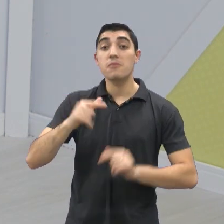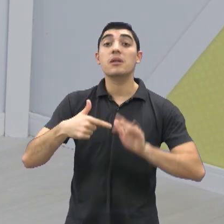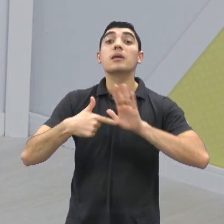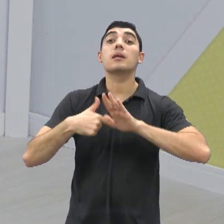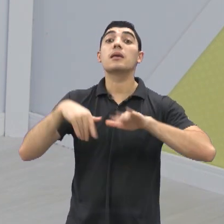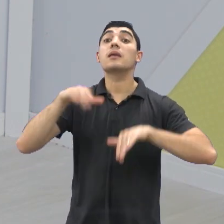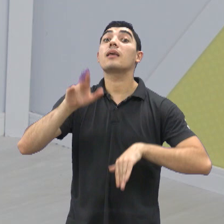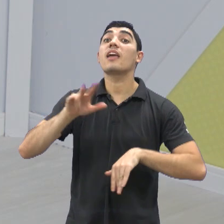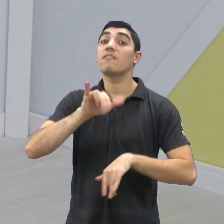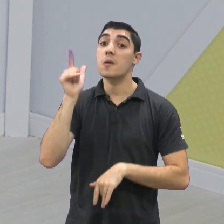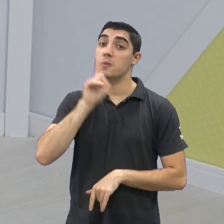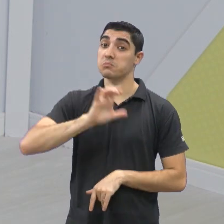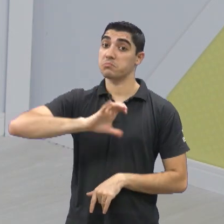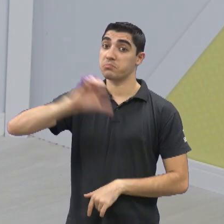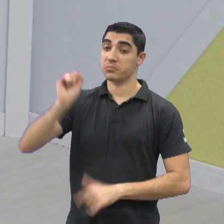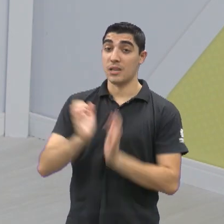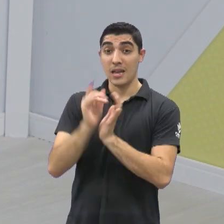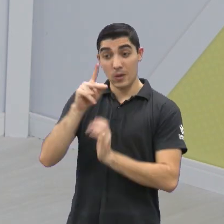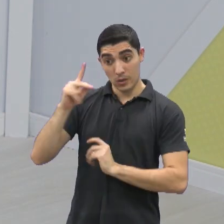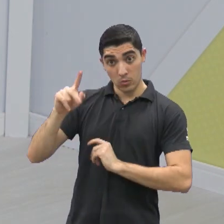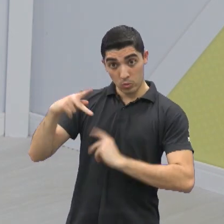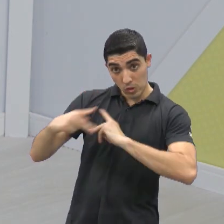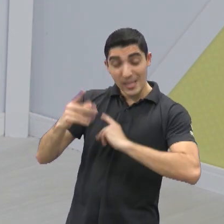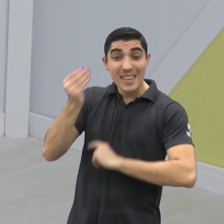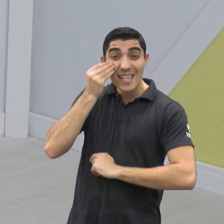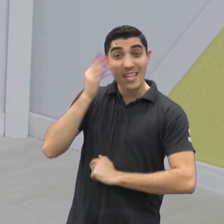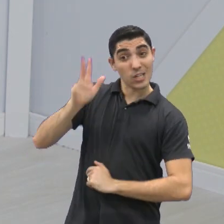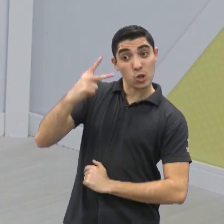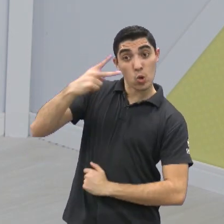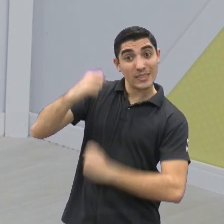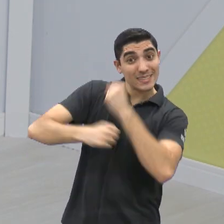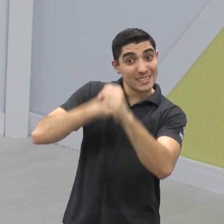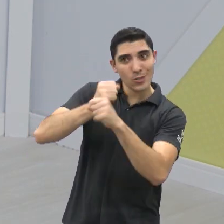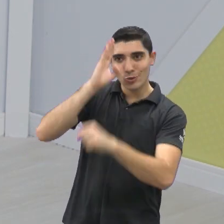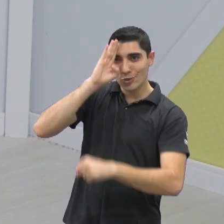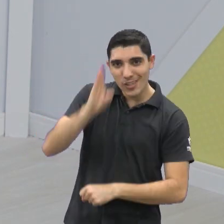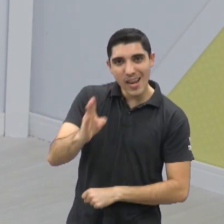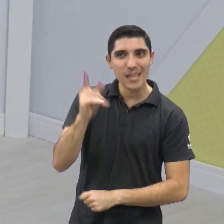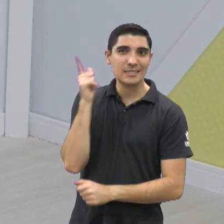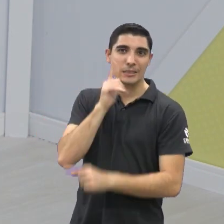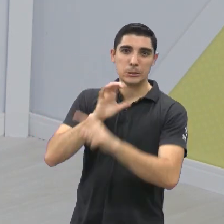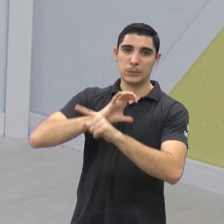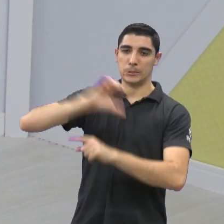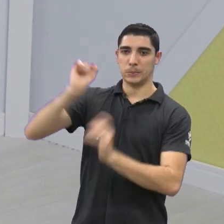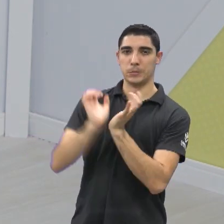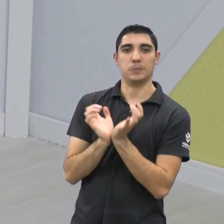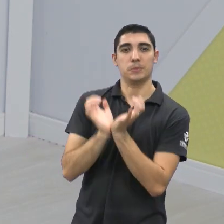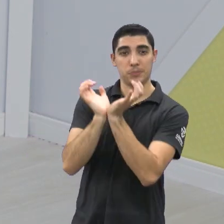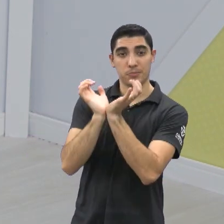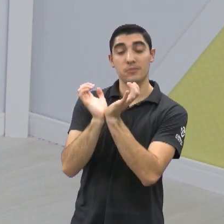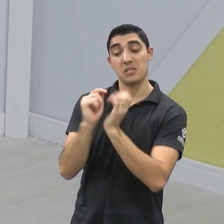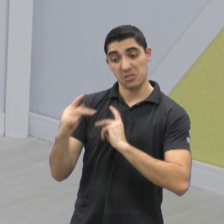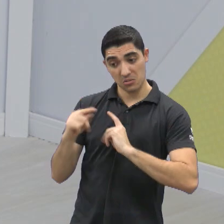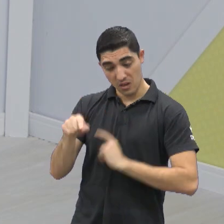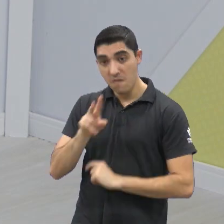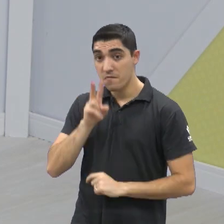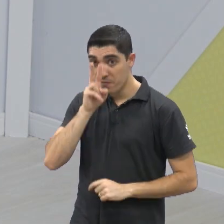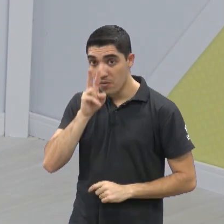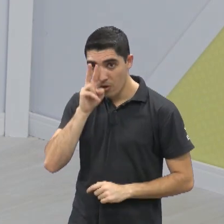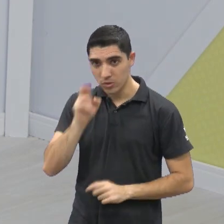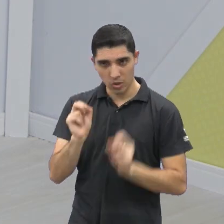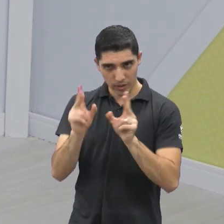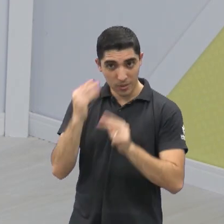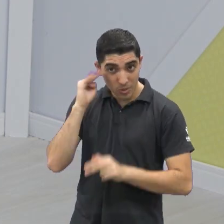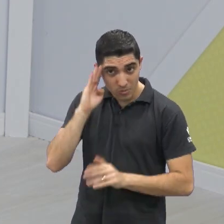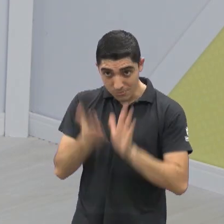José busca o bicampeonato da competição, é o último campeão. São José vai forte nessa briga aí, tá certo? Brunão, vamos